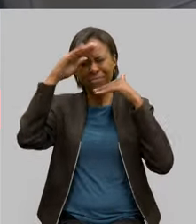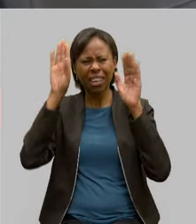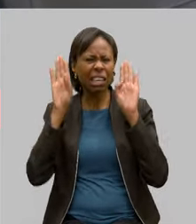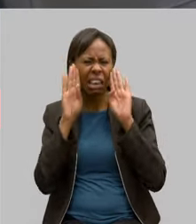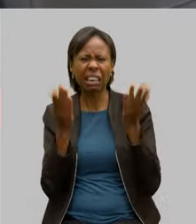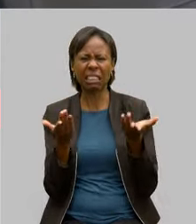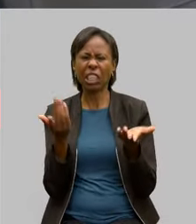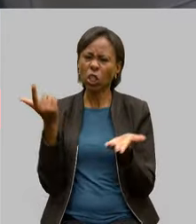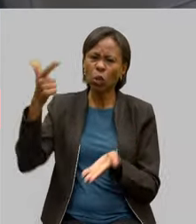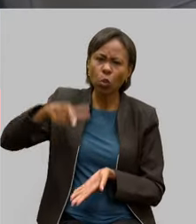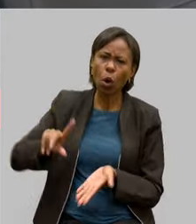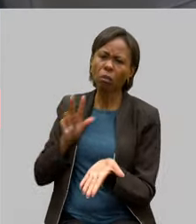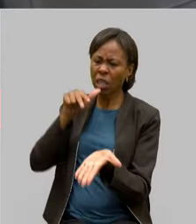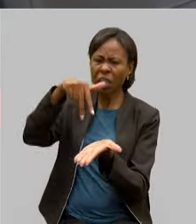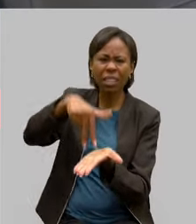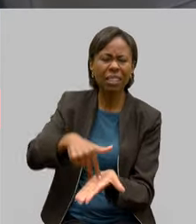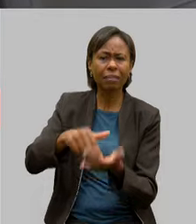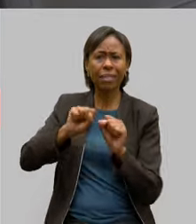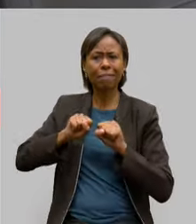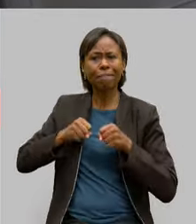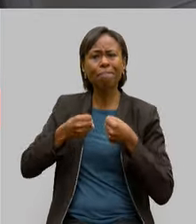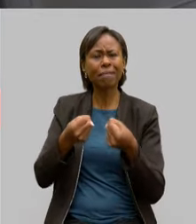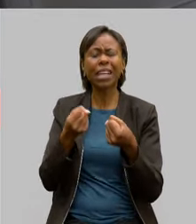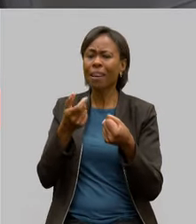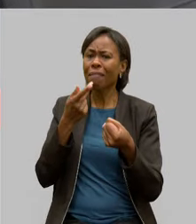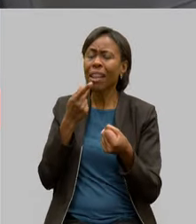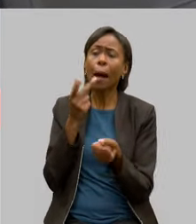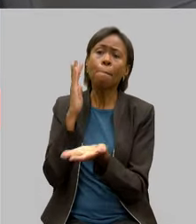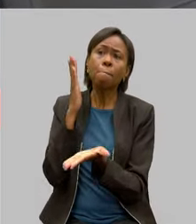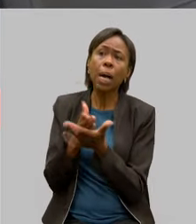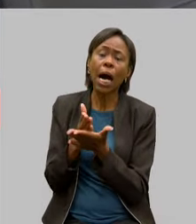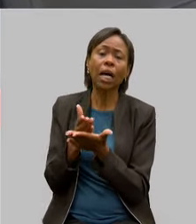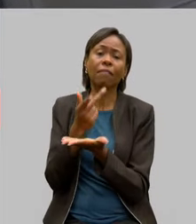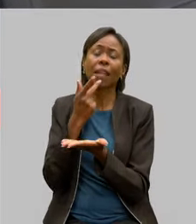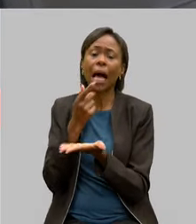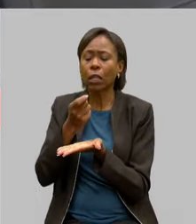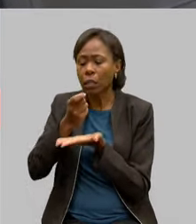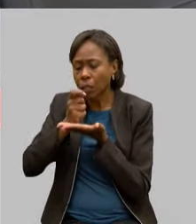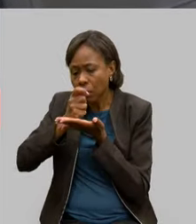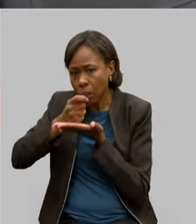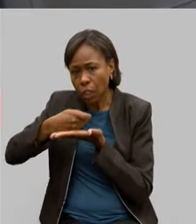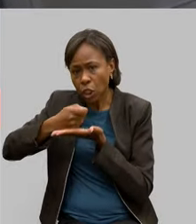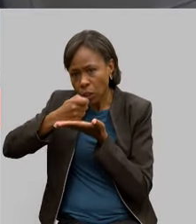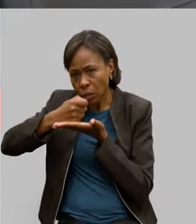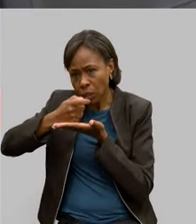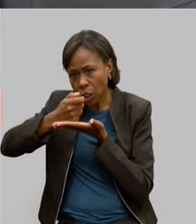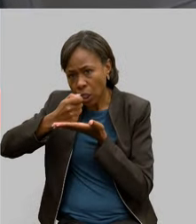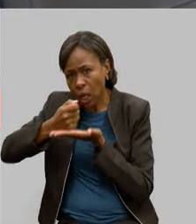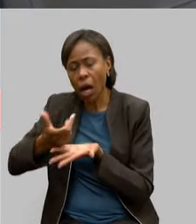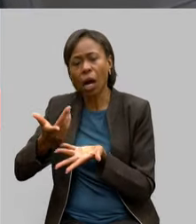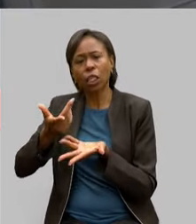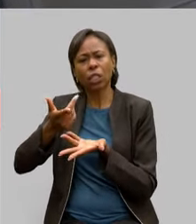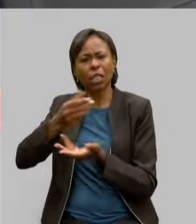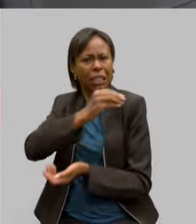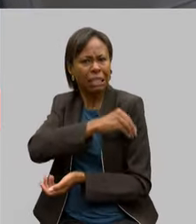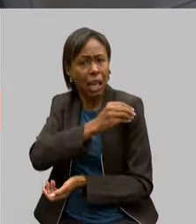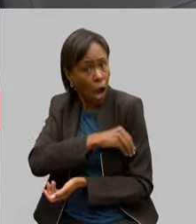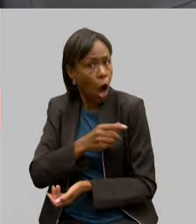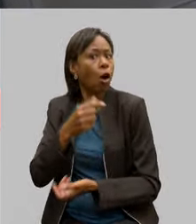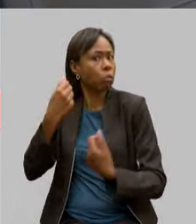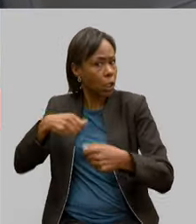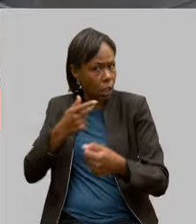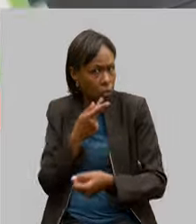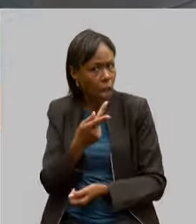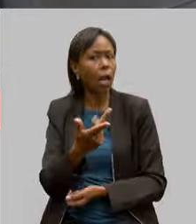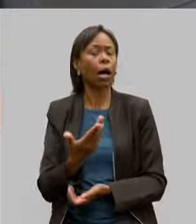outra vez para defender justamente isso vamos parar de falar de craque vamos falar do álcool vamos falar do medicamento tem tem uma paciente que